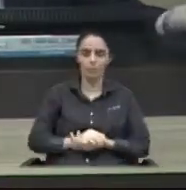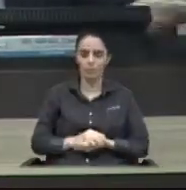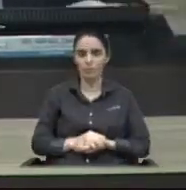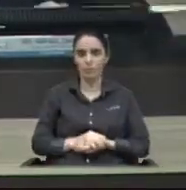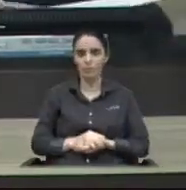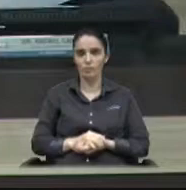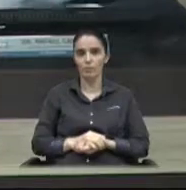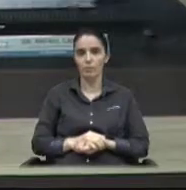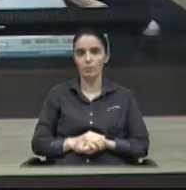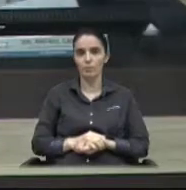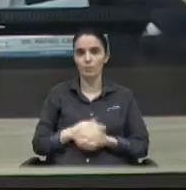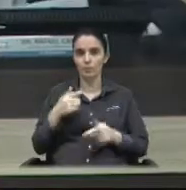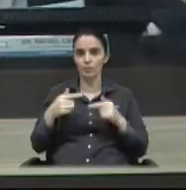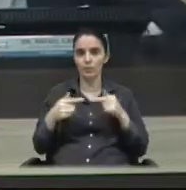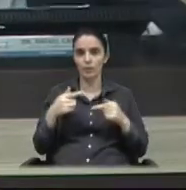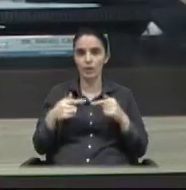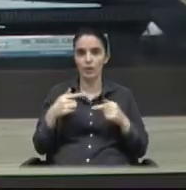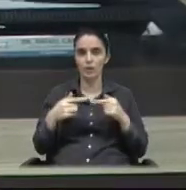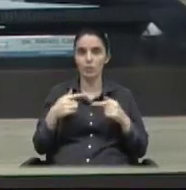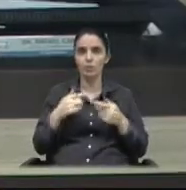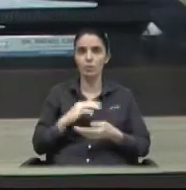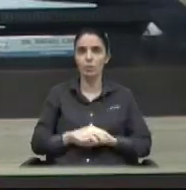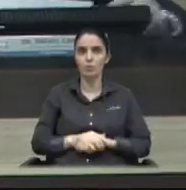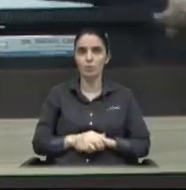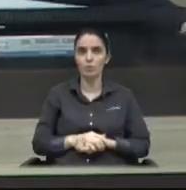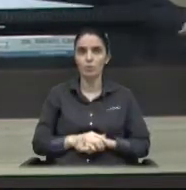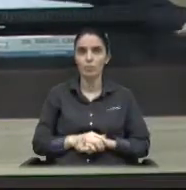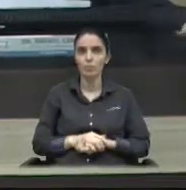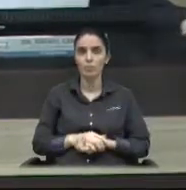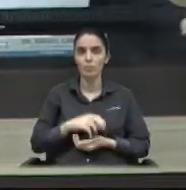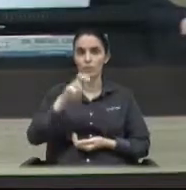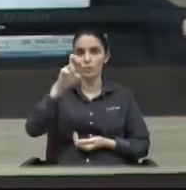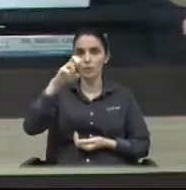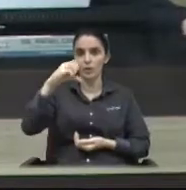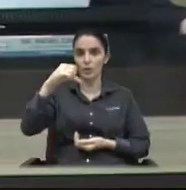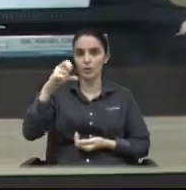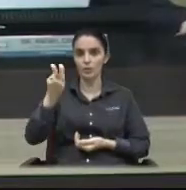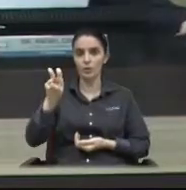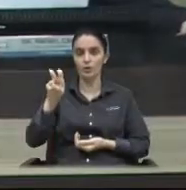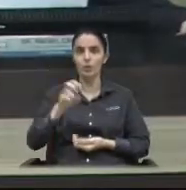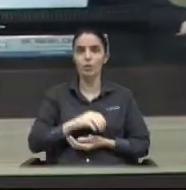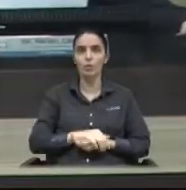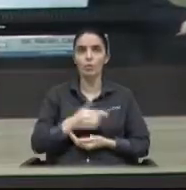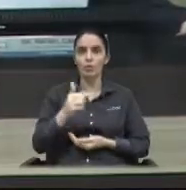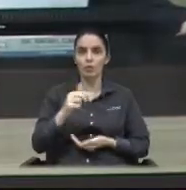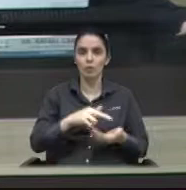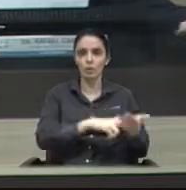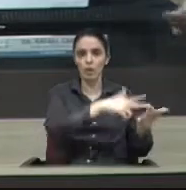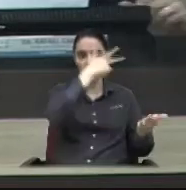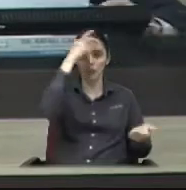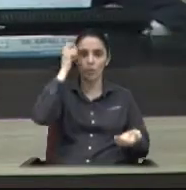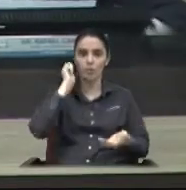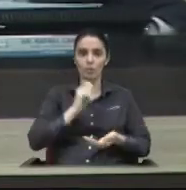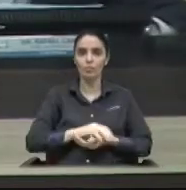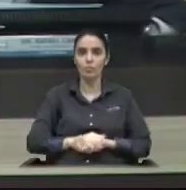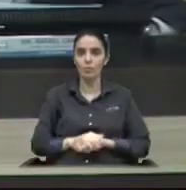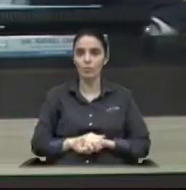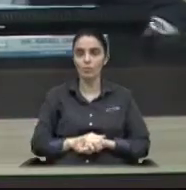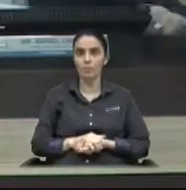a discussão do requerimento 595 não haver do executivo